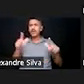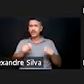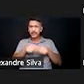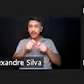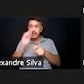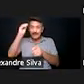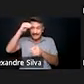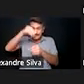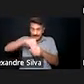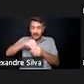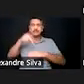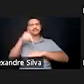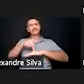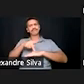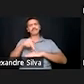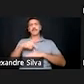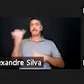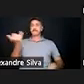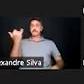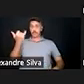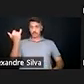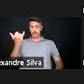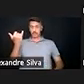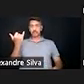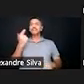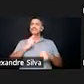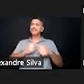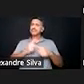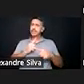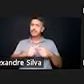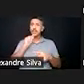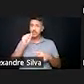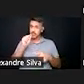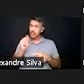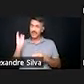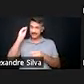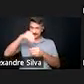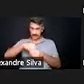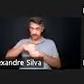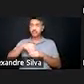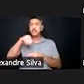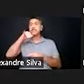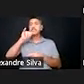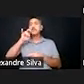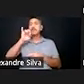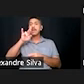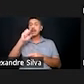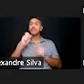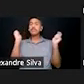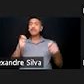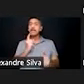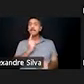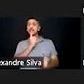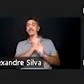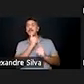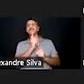são elementos extremamente importantes, porque é através de determinados minerais que há a possibilidade de você fazer, por